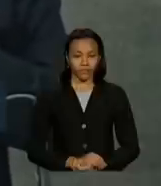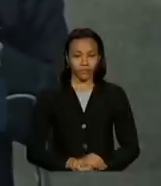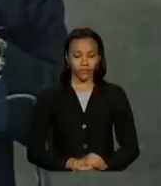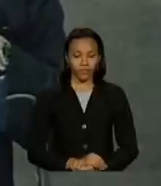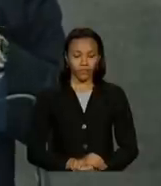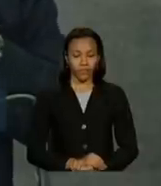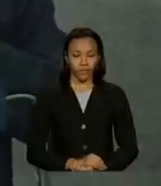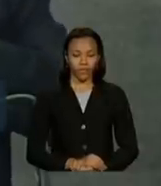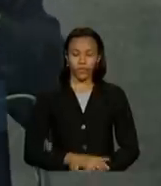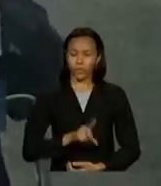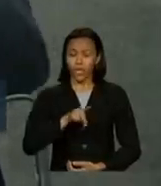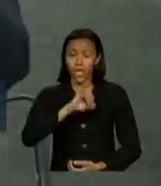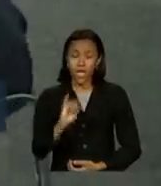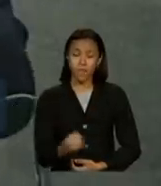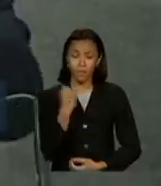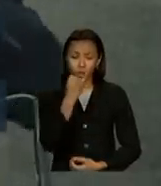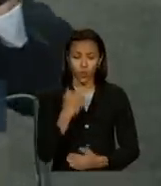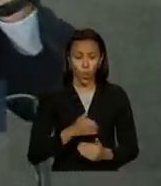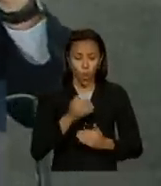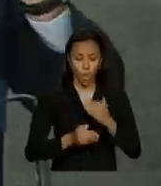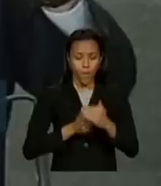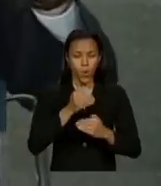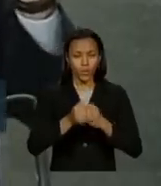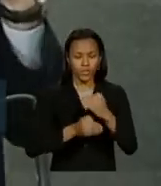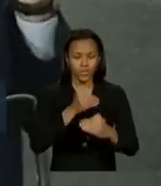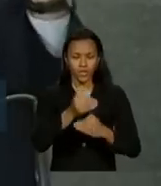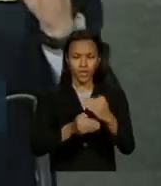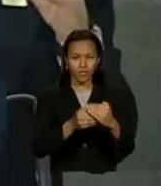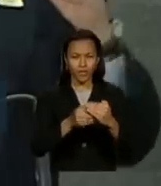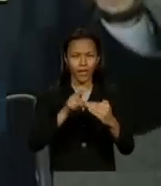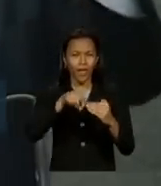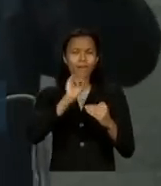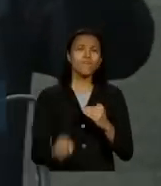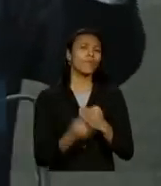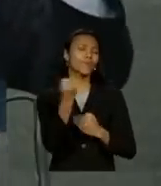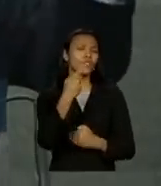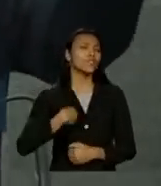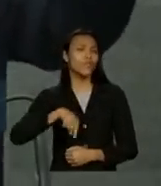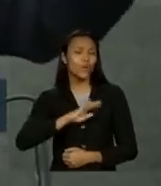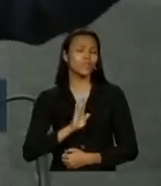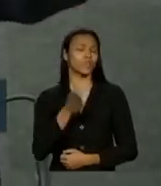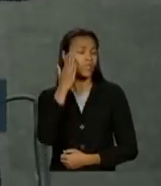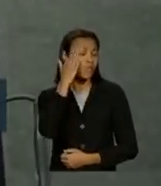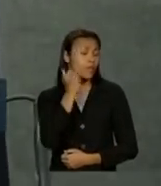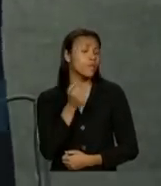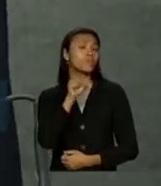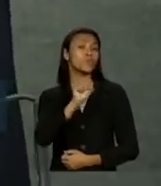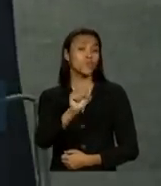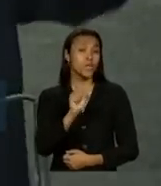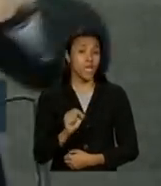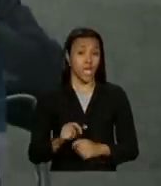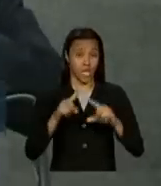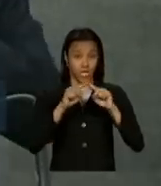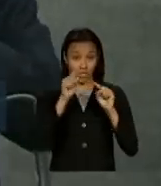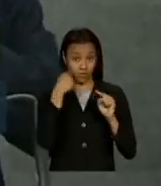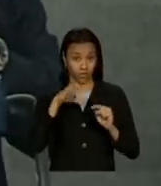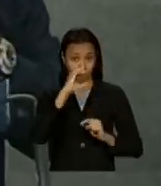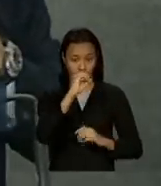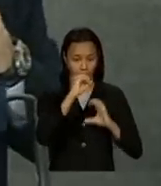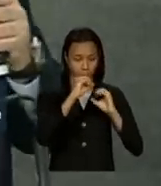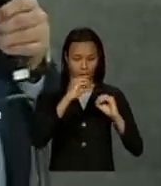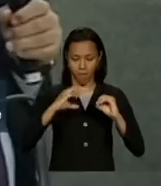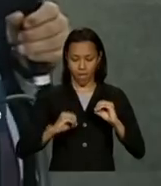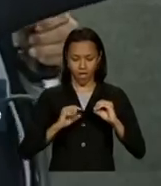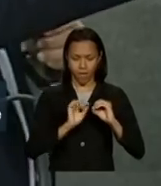então é é muito importante o processo não é absolutamente mas é importante nós reconhecermos que esse Triângulo com outro